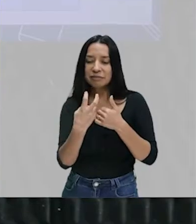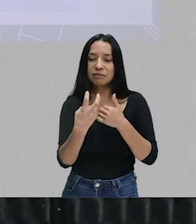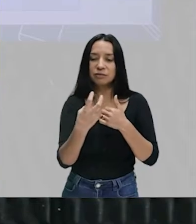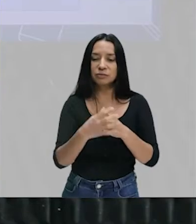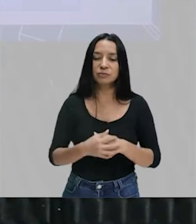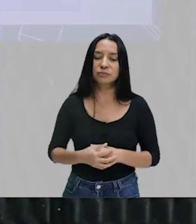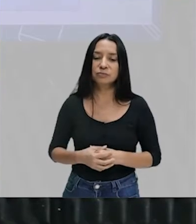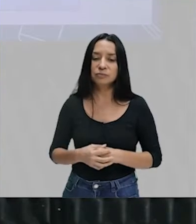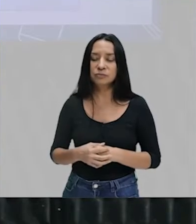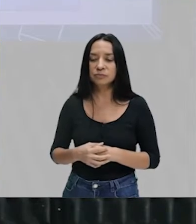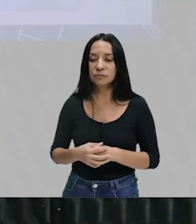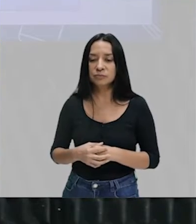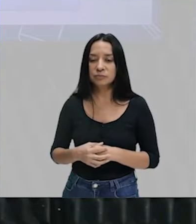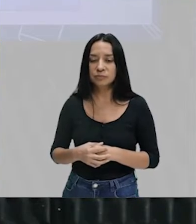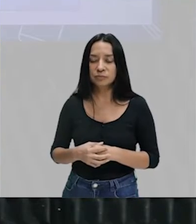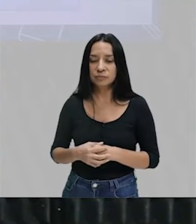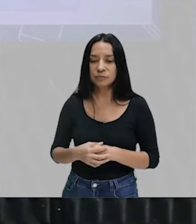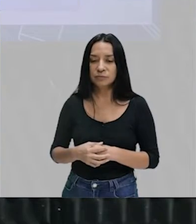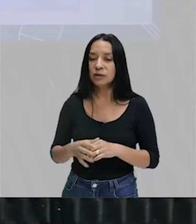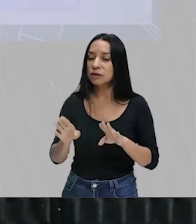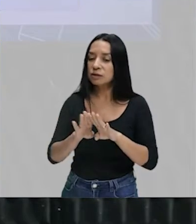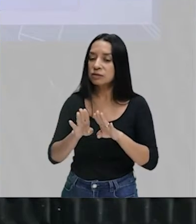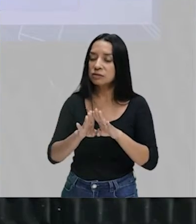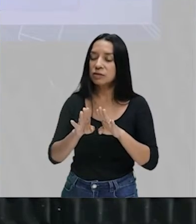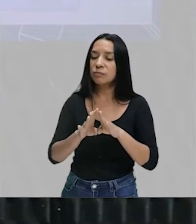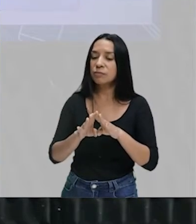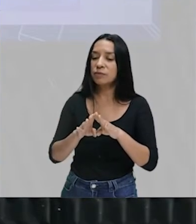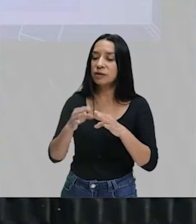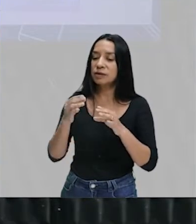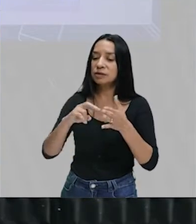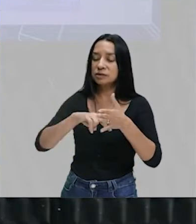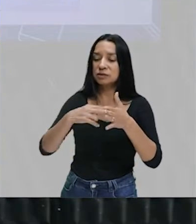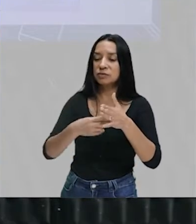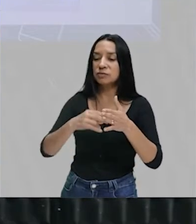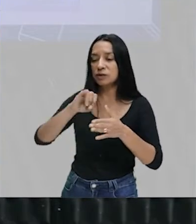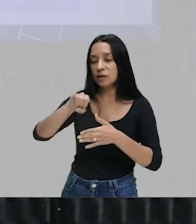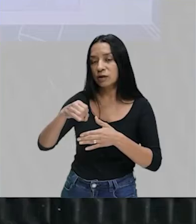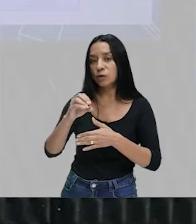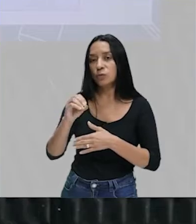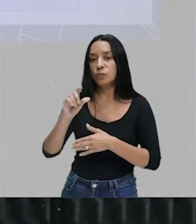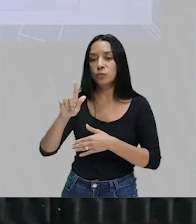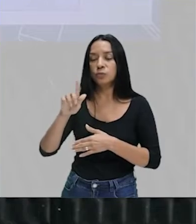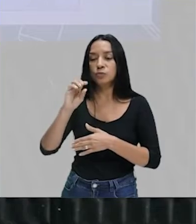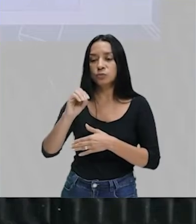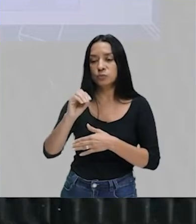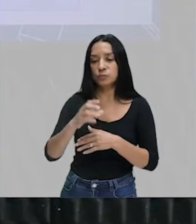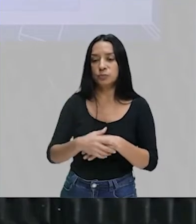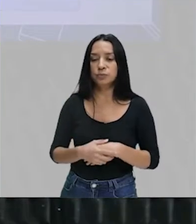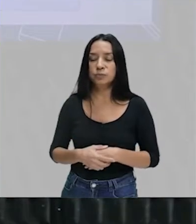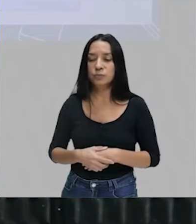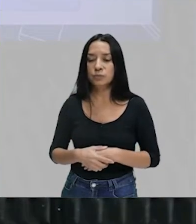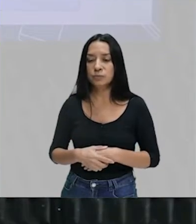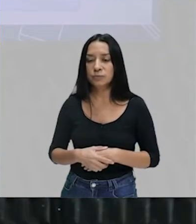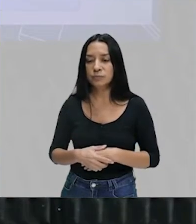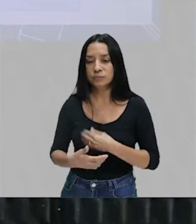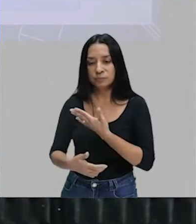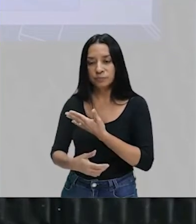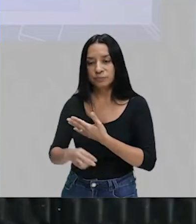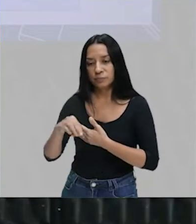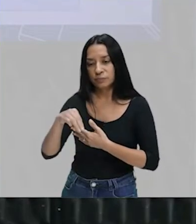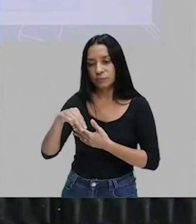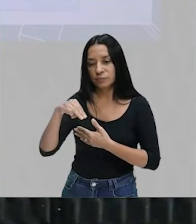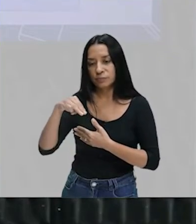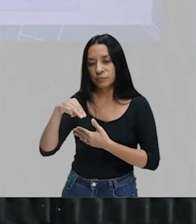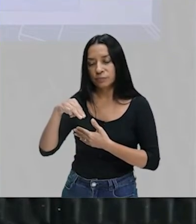é Lowell também abreviação de um jogo né League of Legends que a Liga das Lendas bom ou